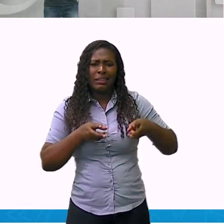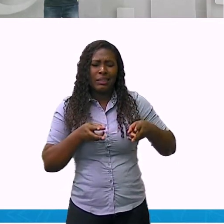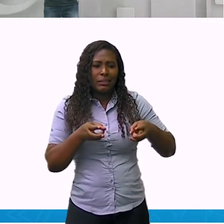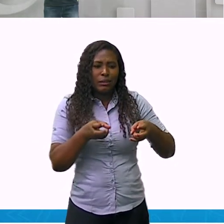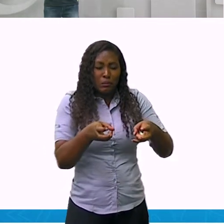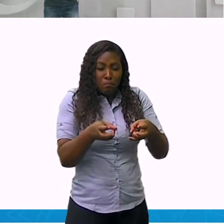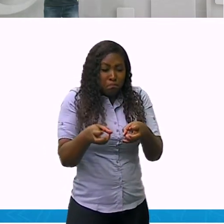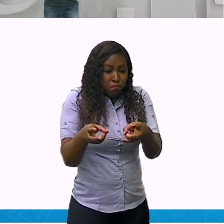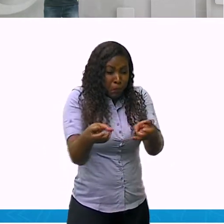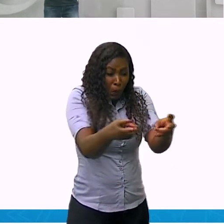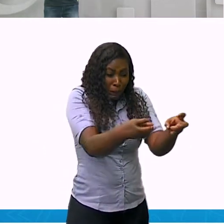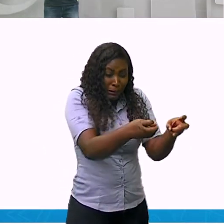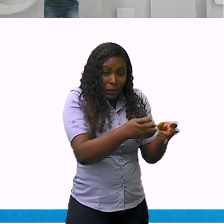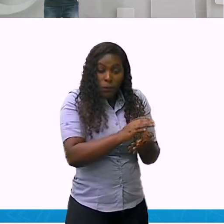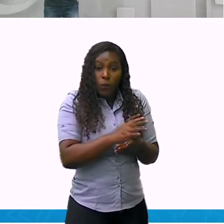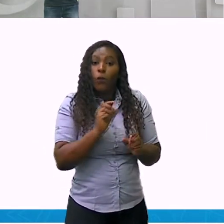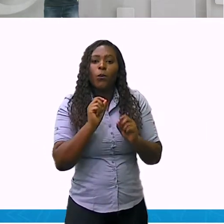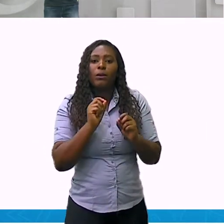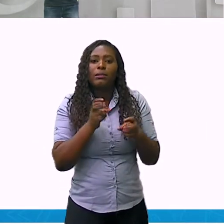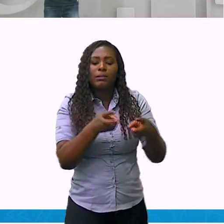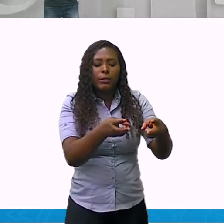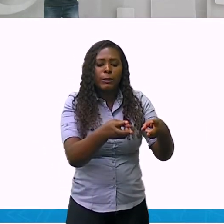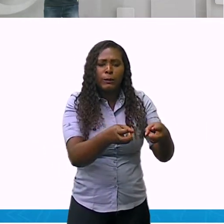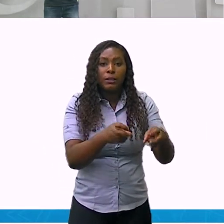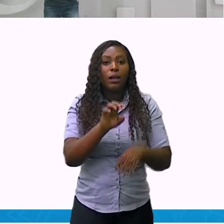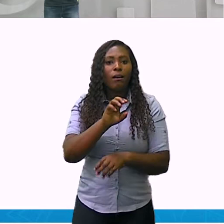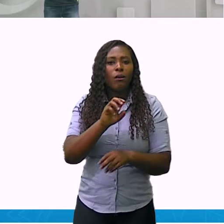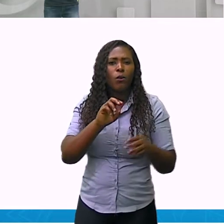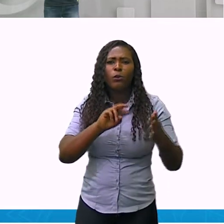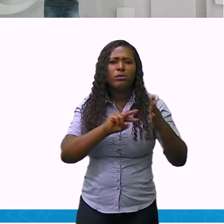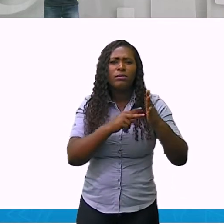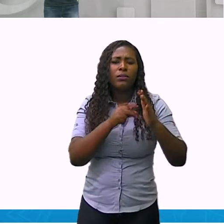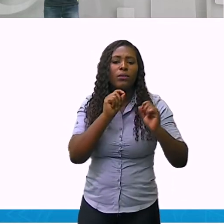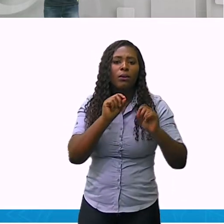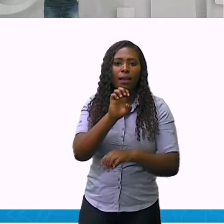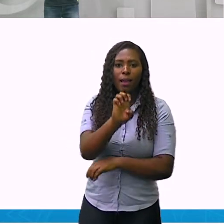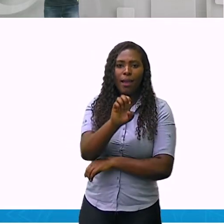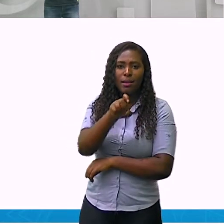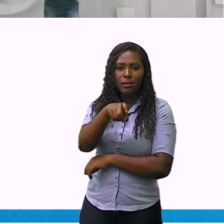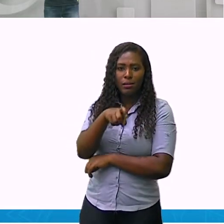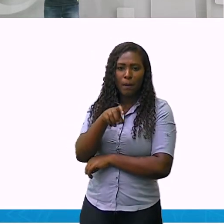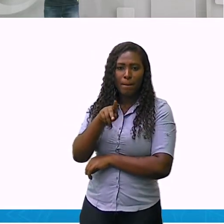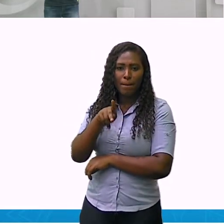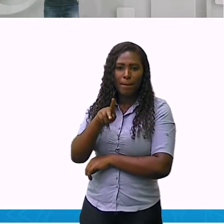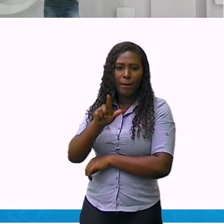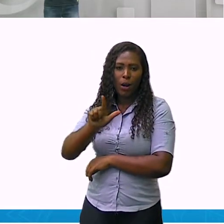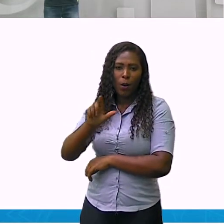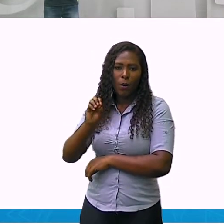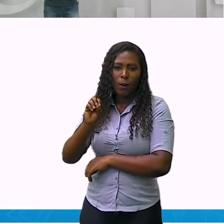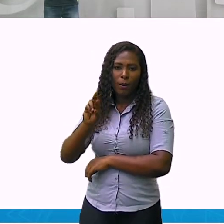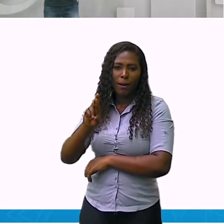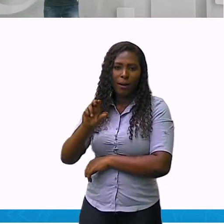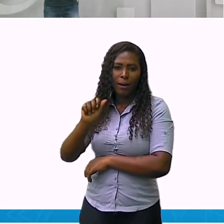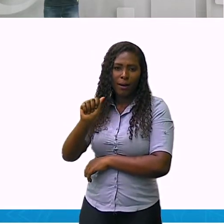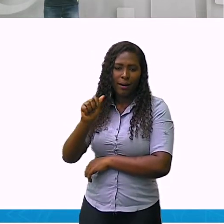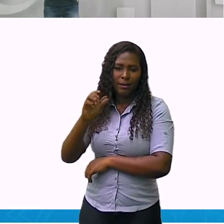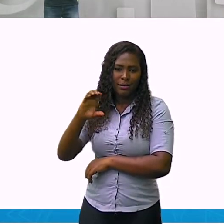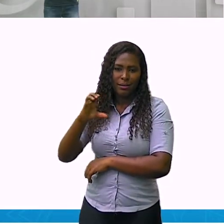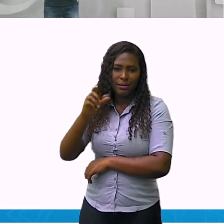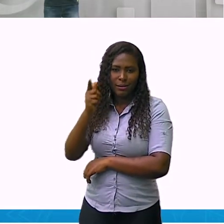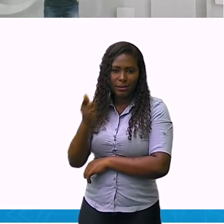intensiva destas áreas, como, por exemplo, a sobrepesca, a poluição das